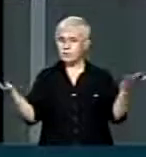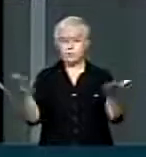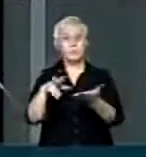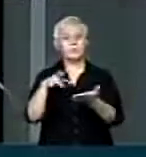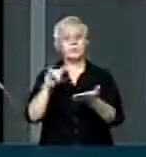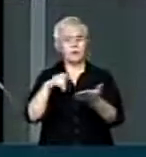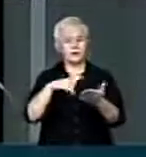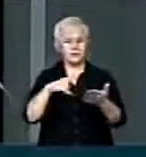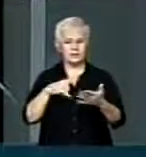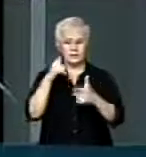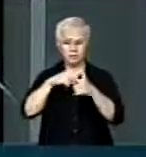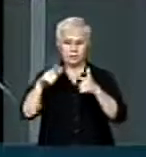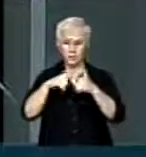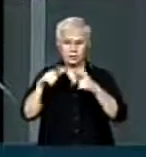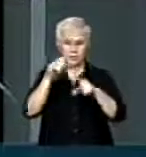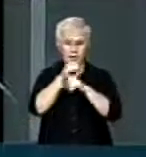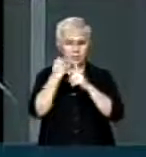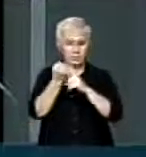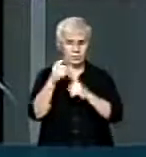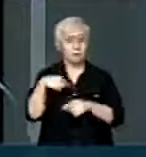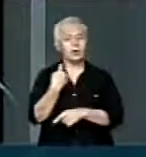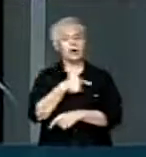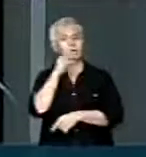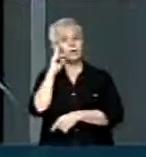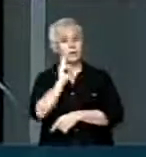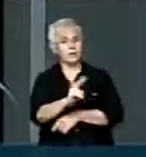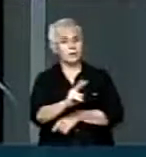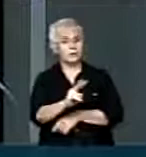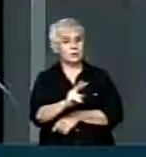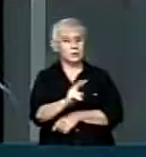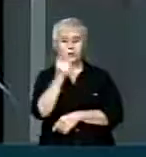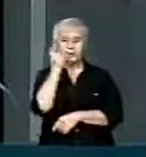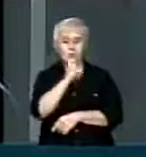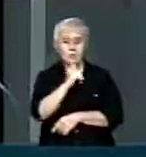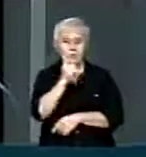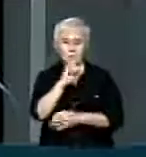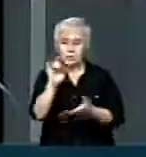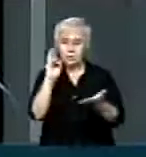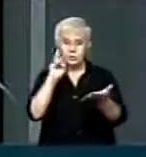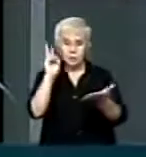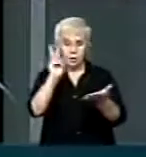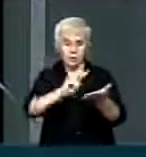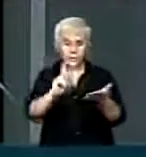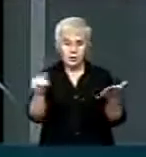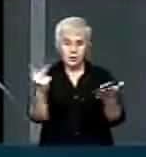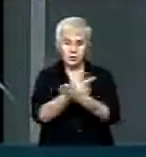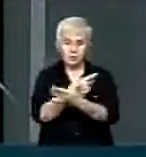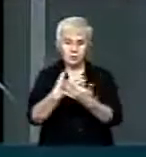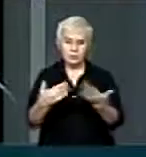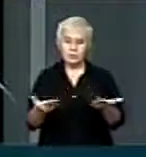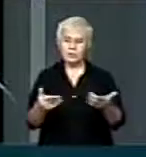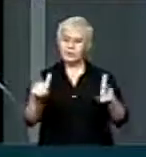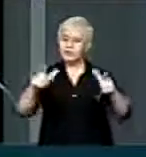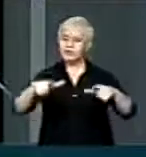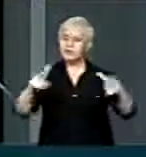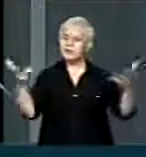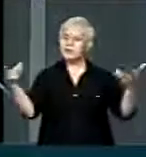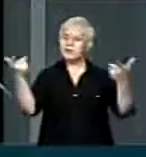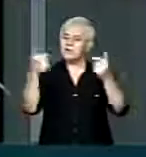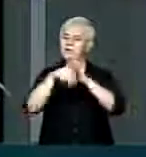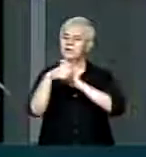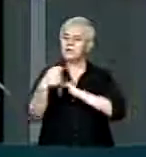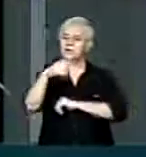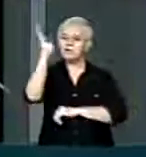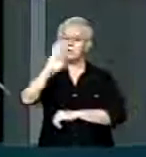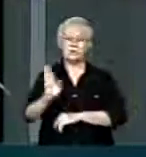guerra social e é o que nós estamos vendo. Ninguém consegue explicar, é só ver esse paraíso fiscal que é o Brasil, O